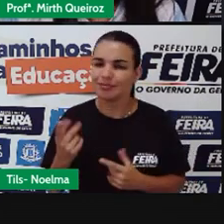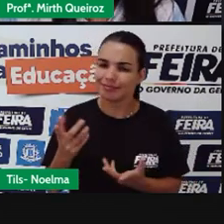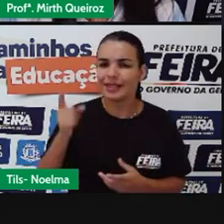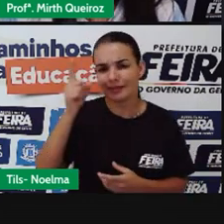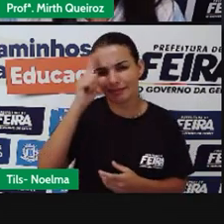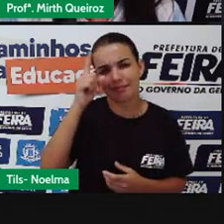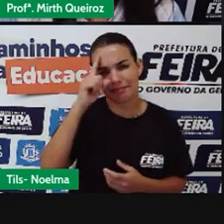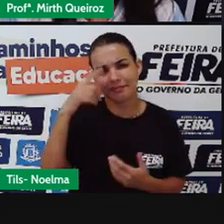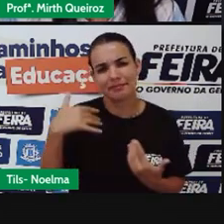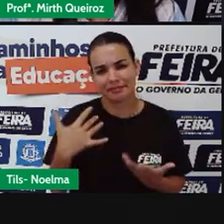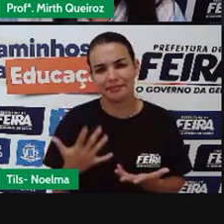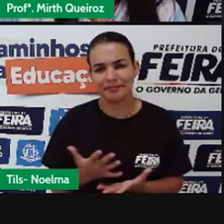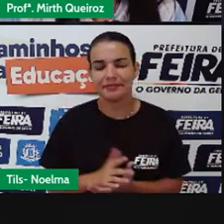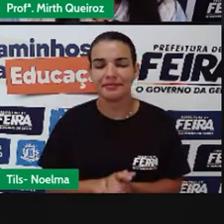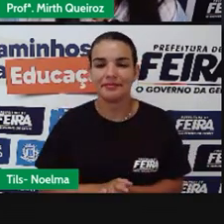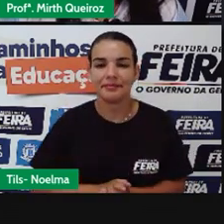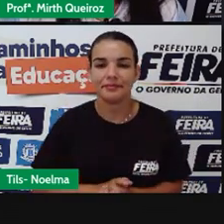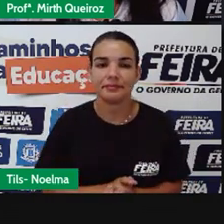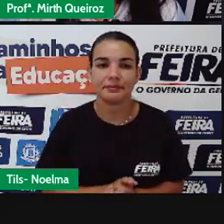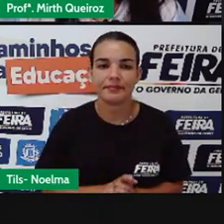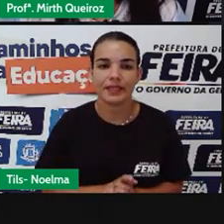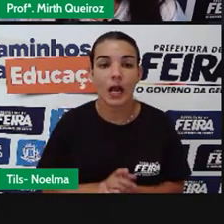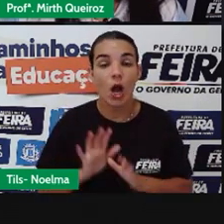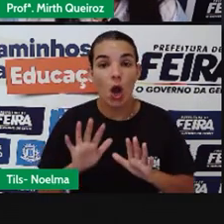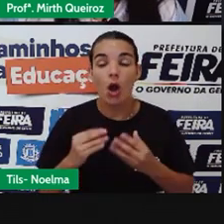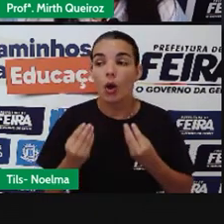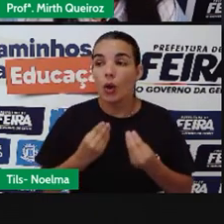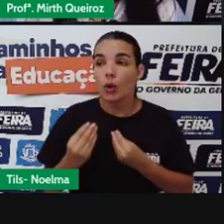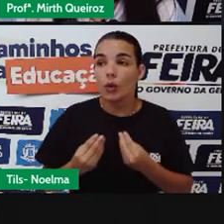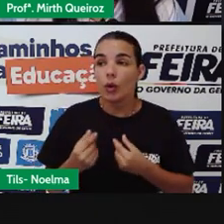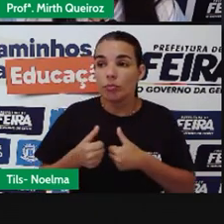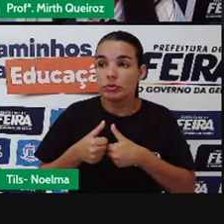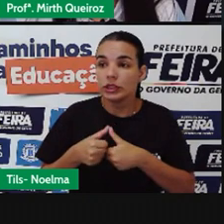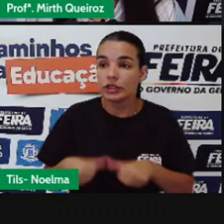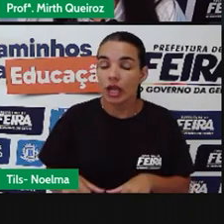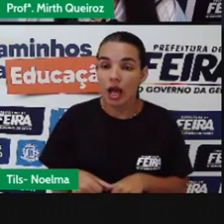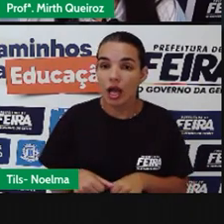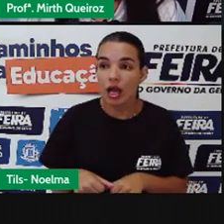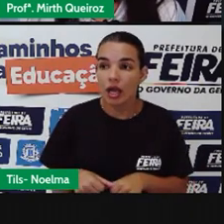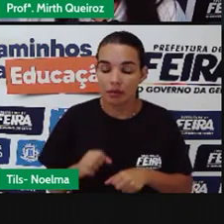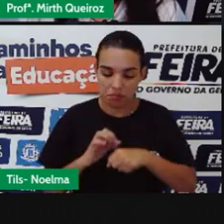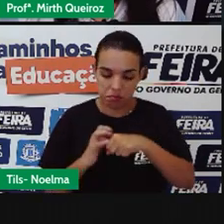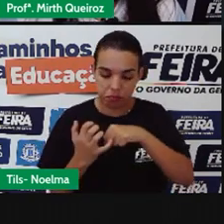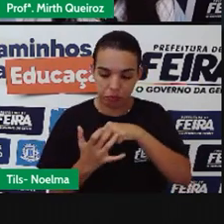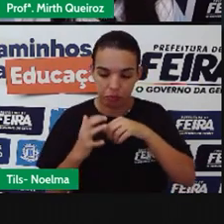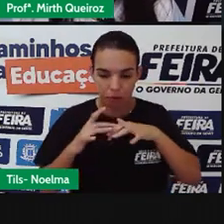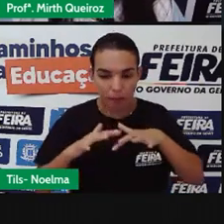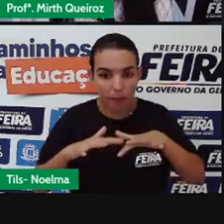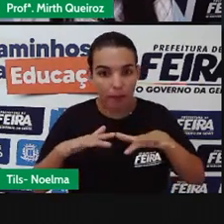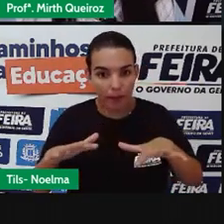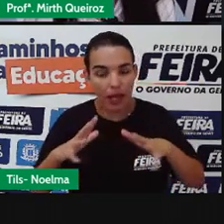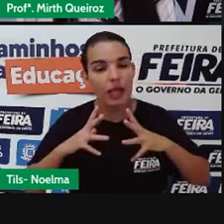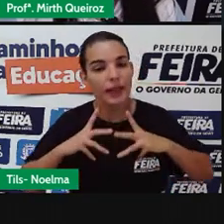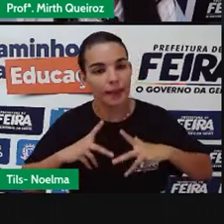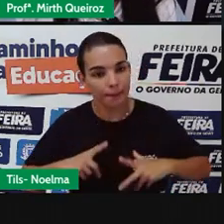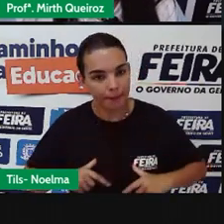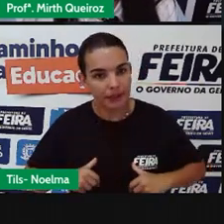preferência de né a gente tá ele está em situação de pandemia